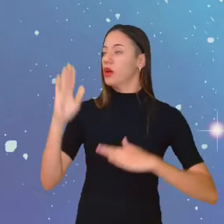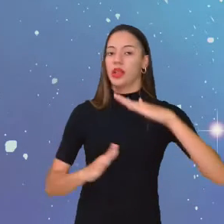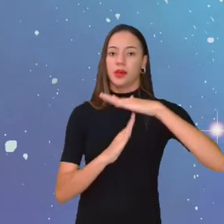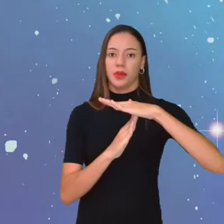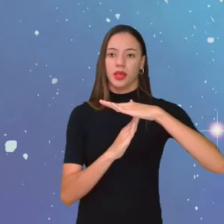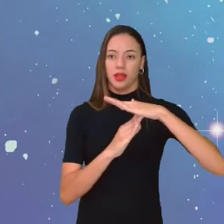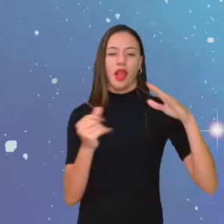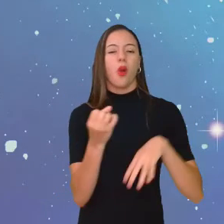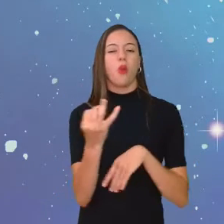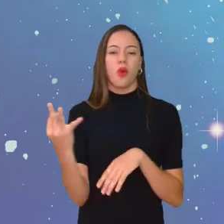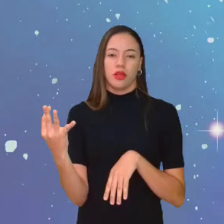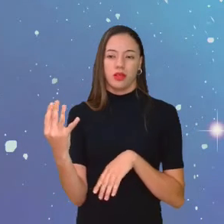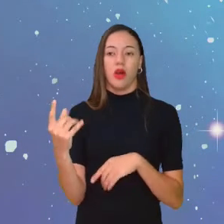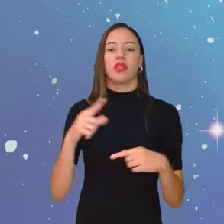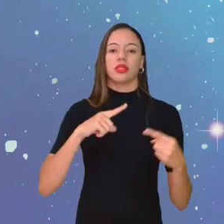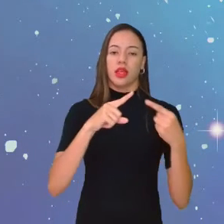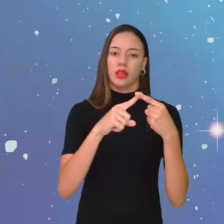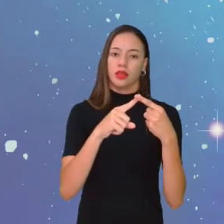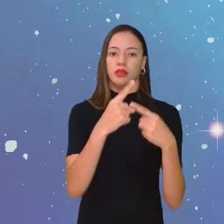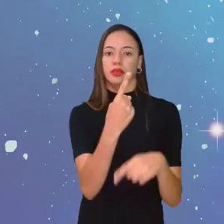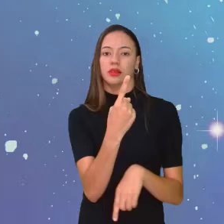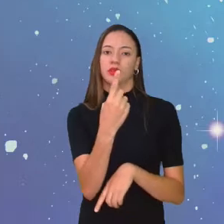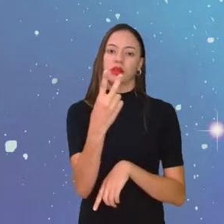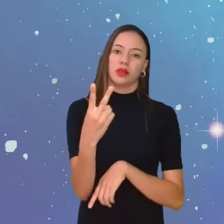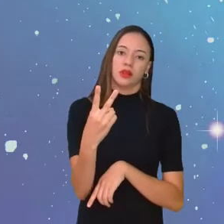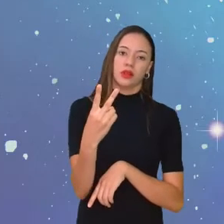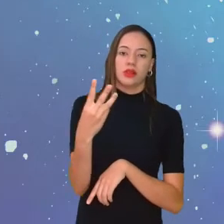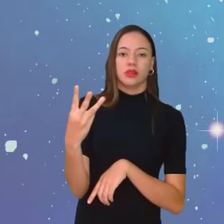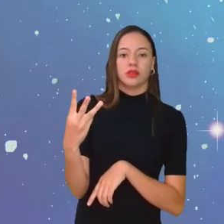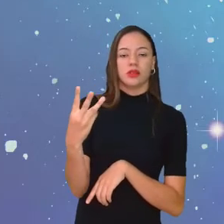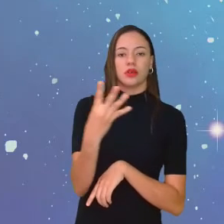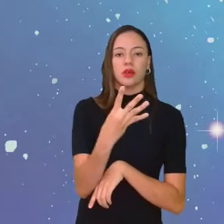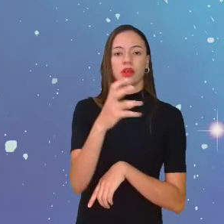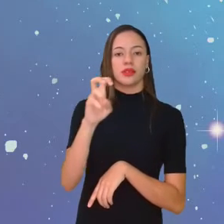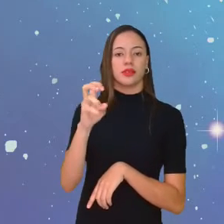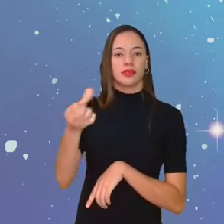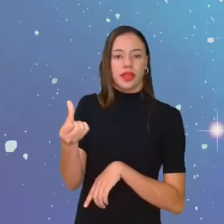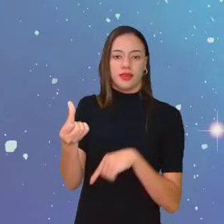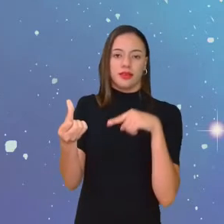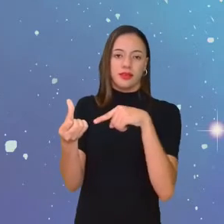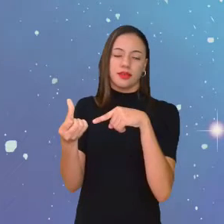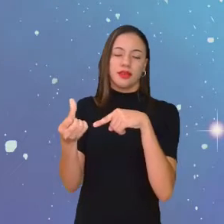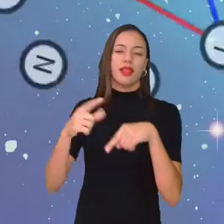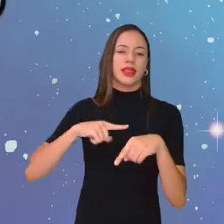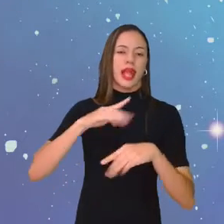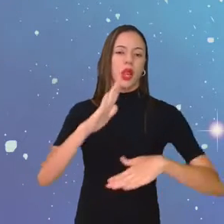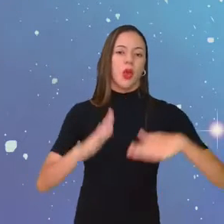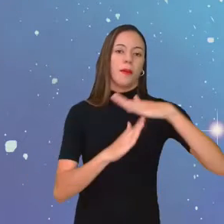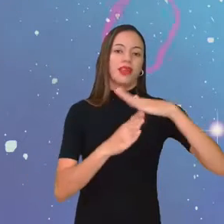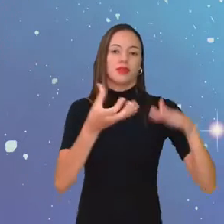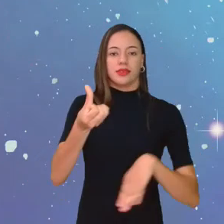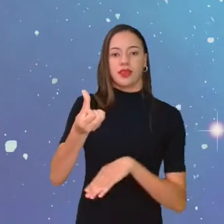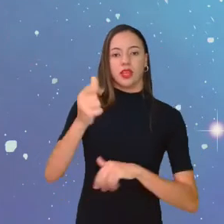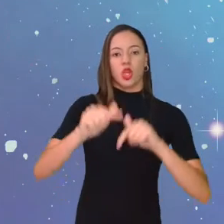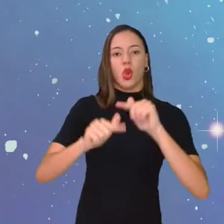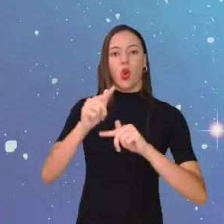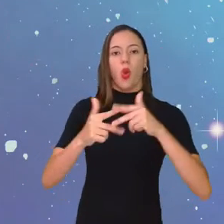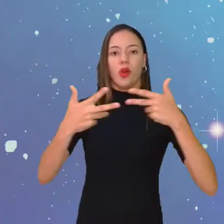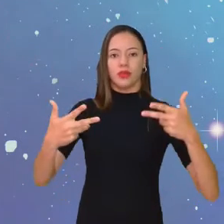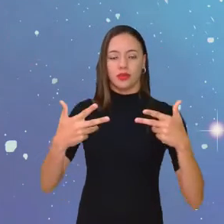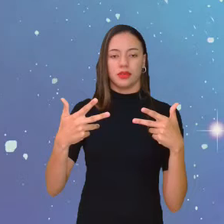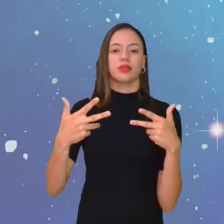gente fosse contar, tem 1, 2, 3, 4, 5, 6. Então, tem no máximo 6 coisas